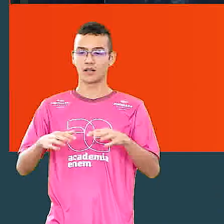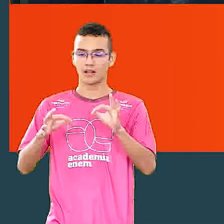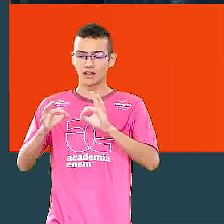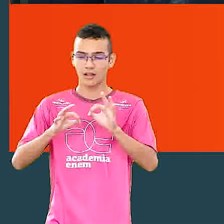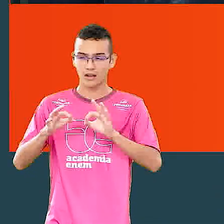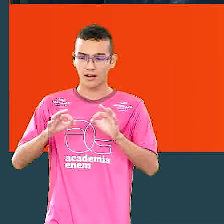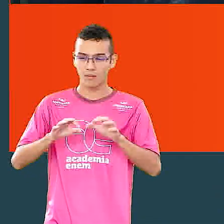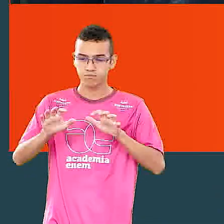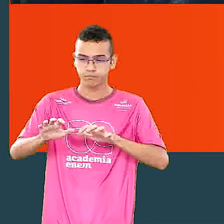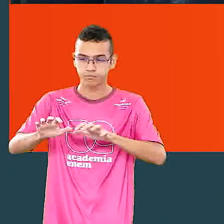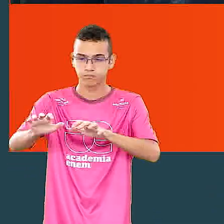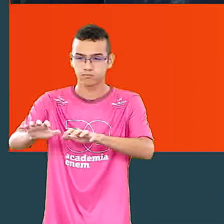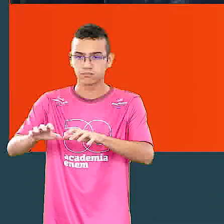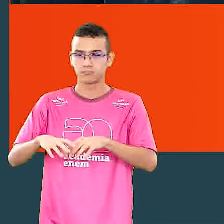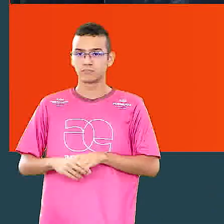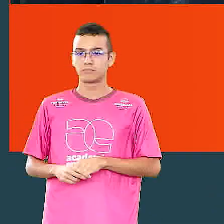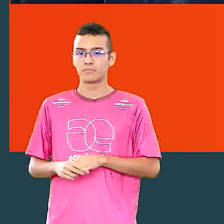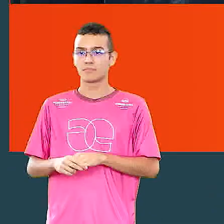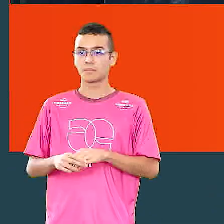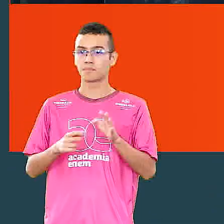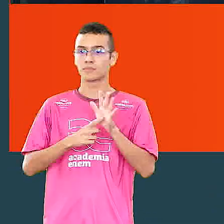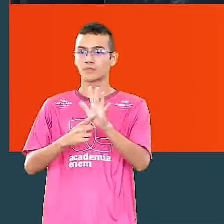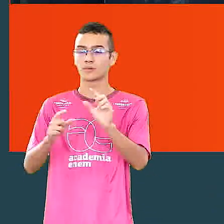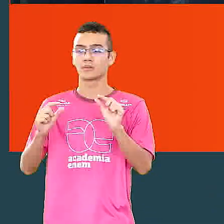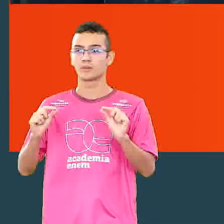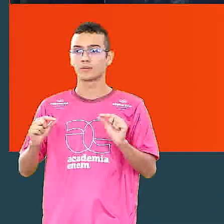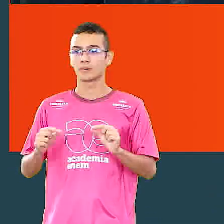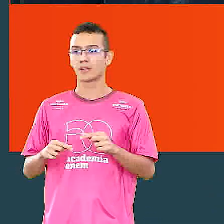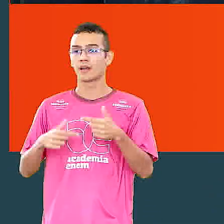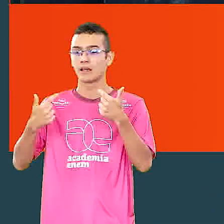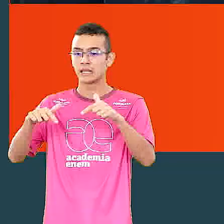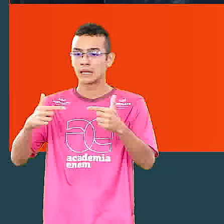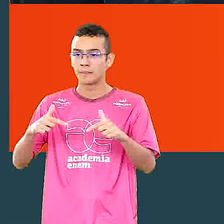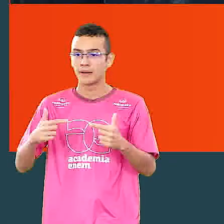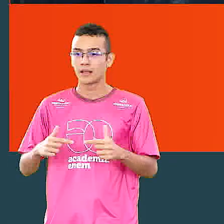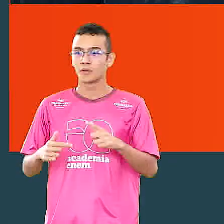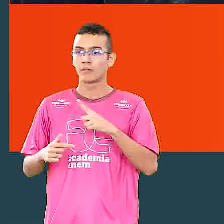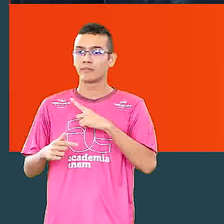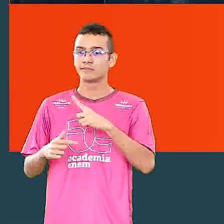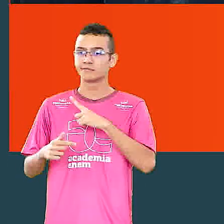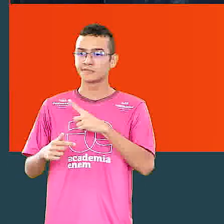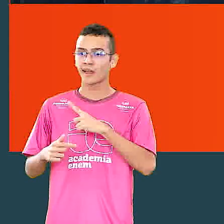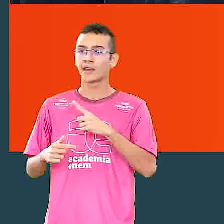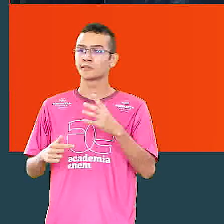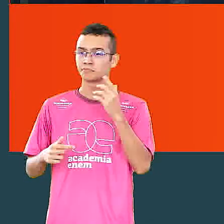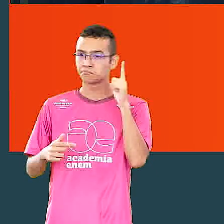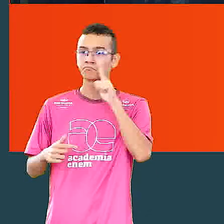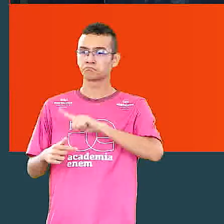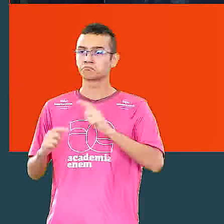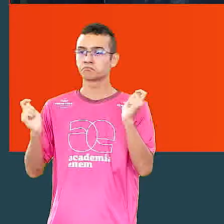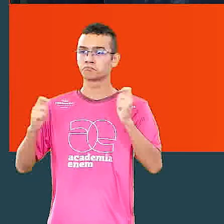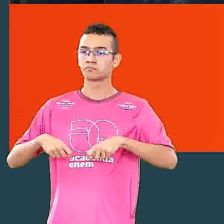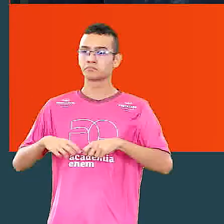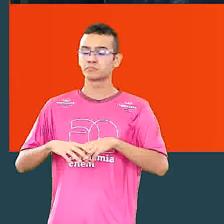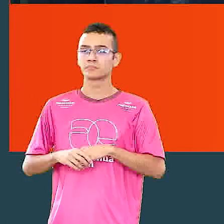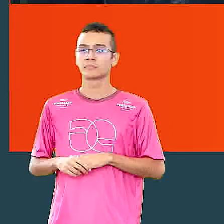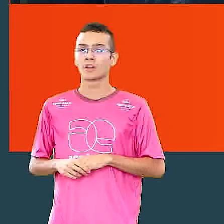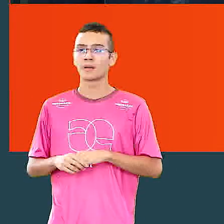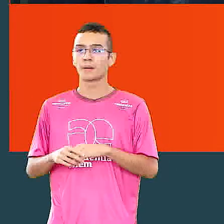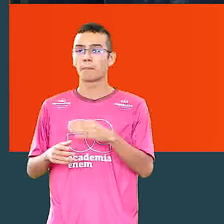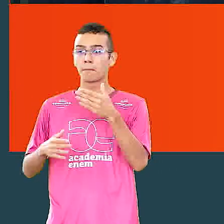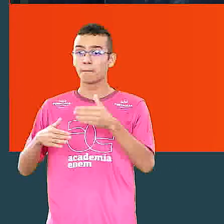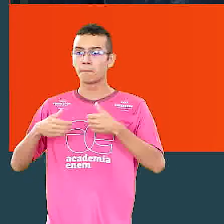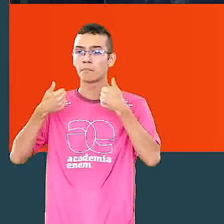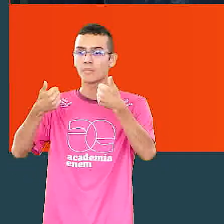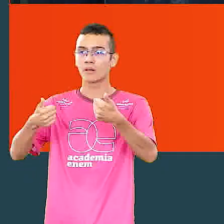esses trabalhadores queriam condições que fossem do período industrial. Esses trabalhadores queriam condições que fossem